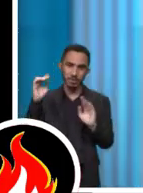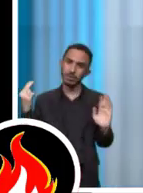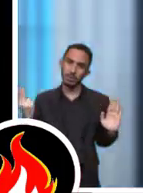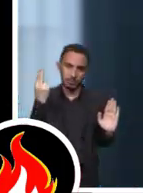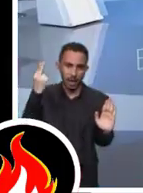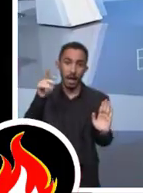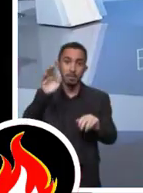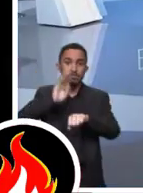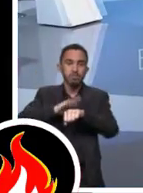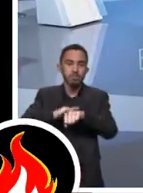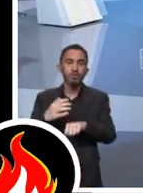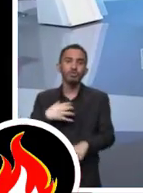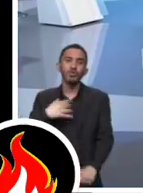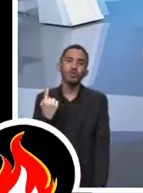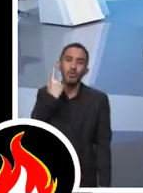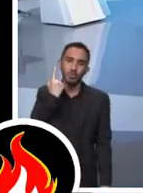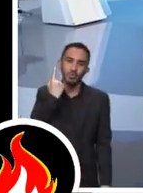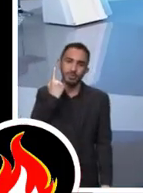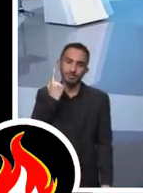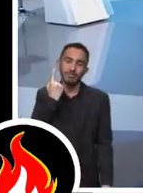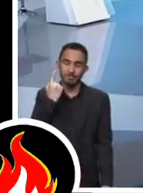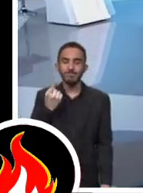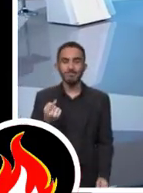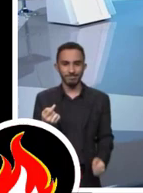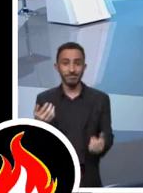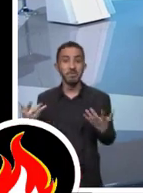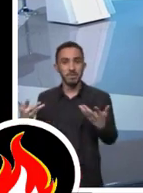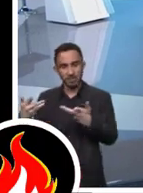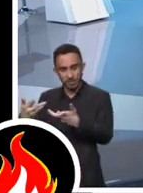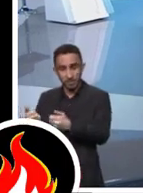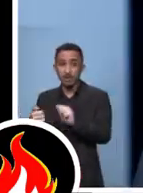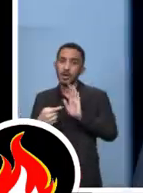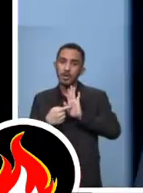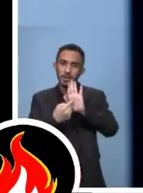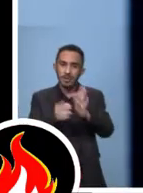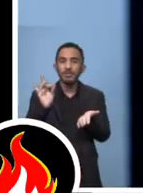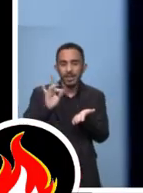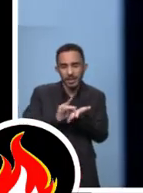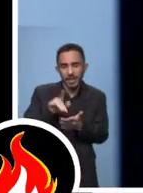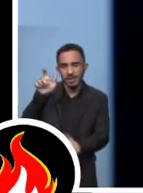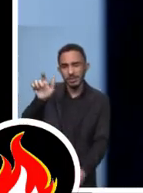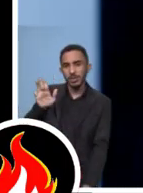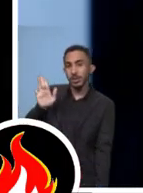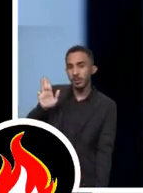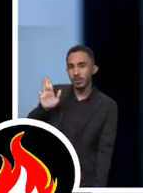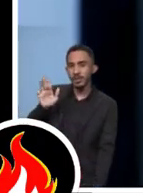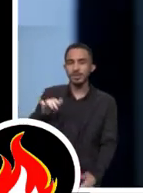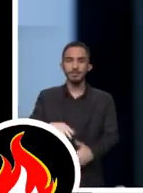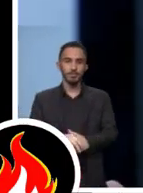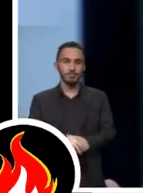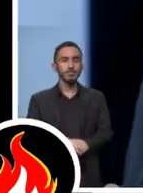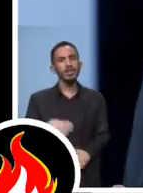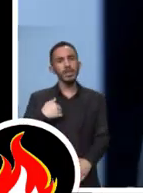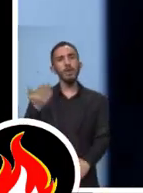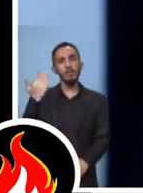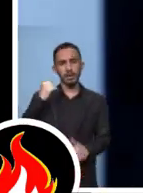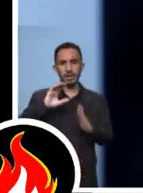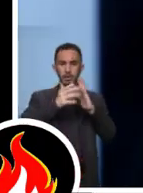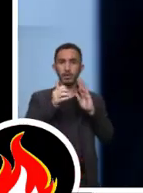só excelente Lula vamos restabelecer a verdade aqui eu já fui no partido